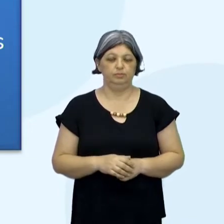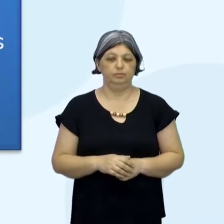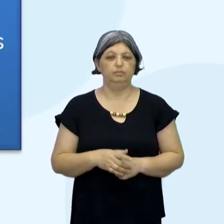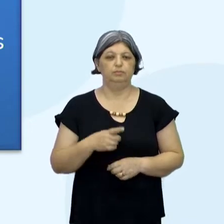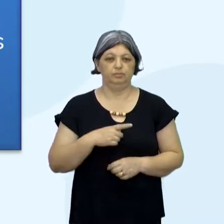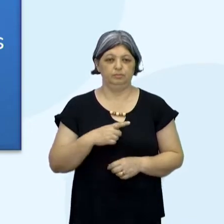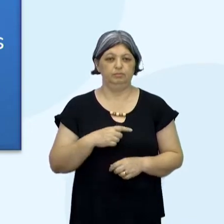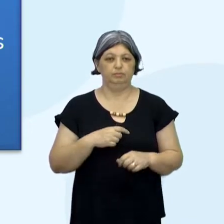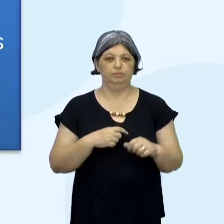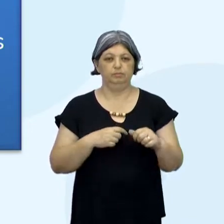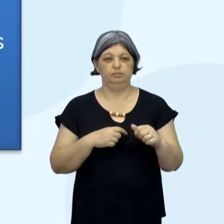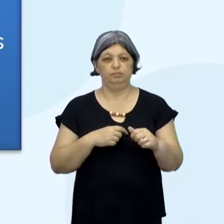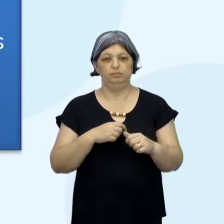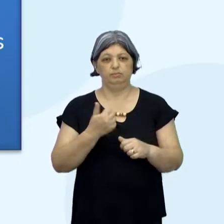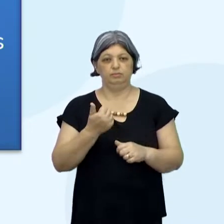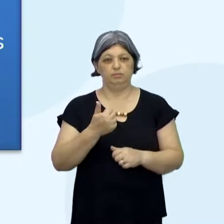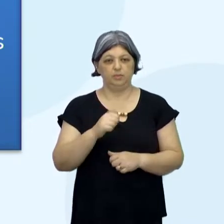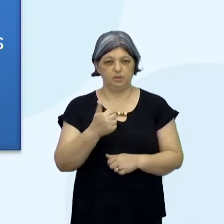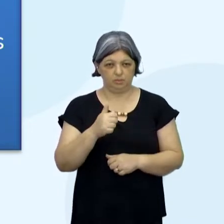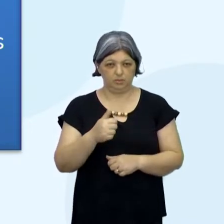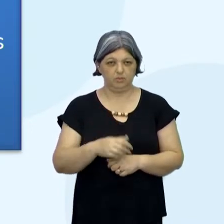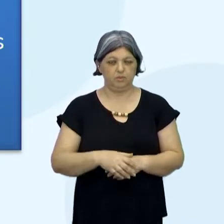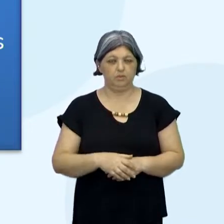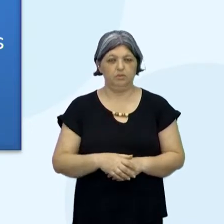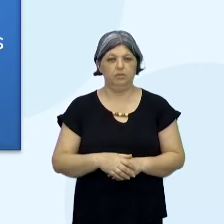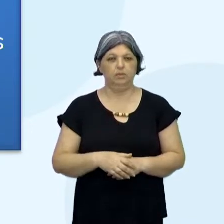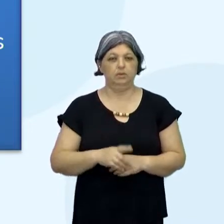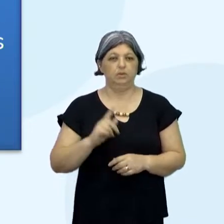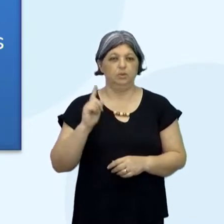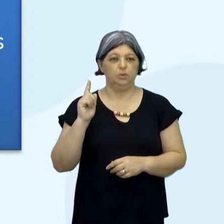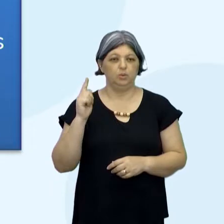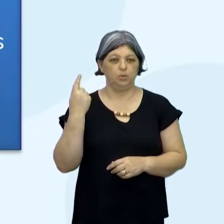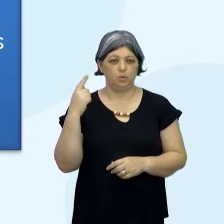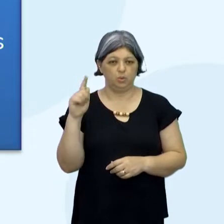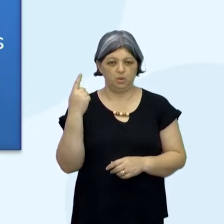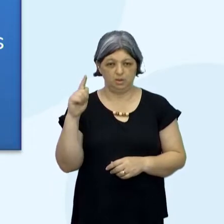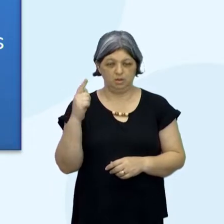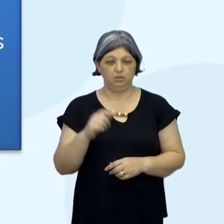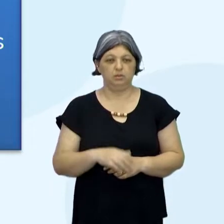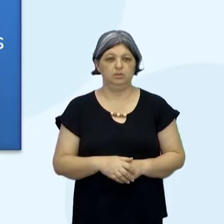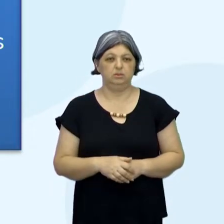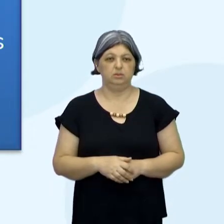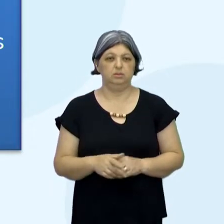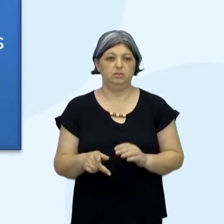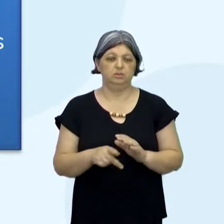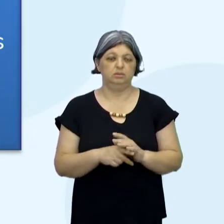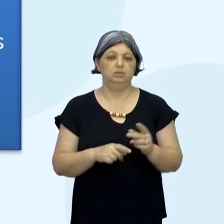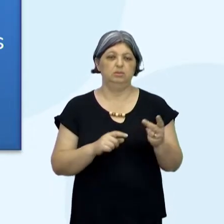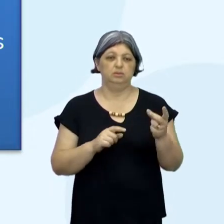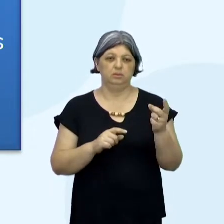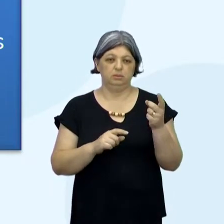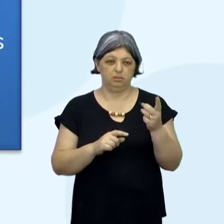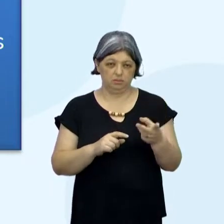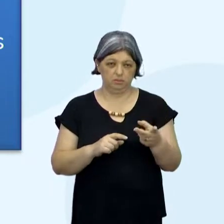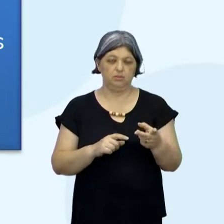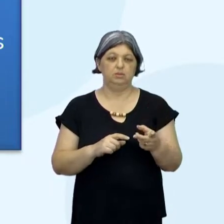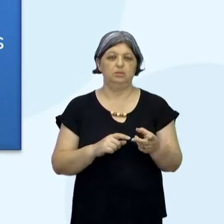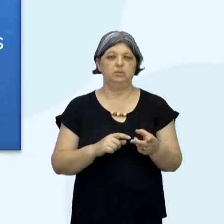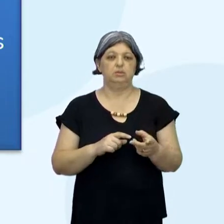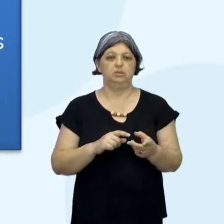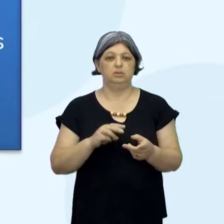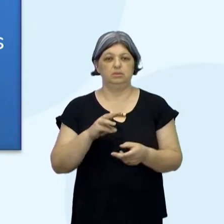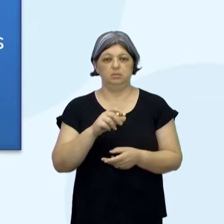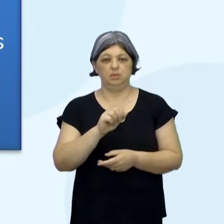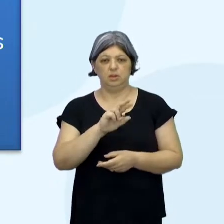em 11º lugar Goiás, com mais de 7 milhões. Em 12º Maranhão, também com mais de 7